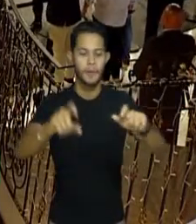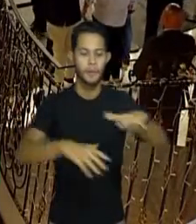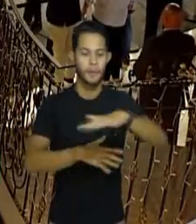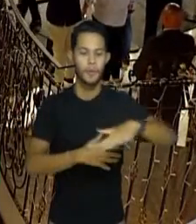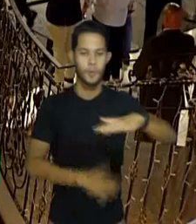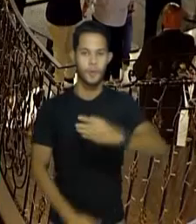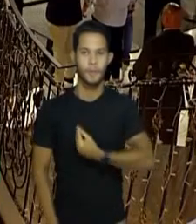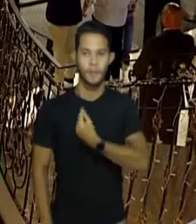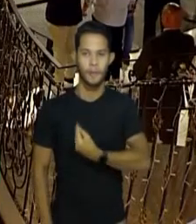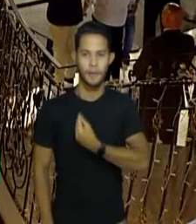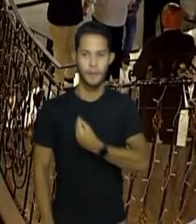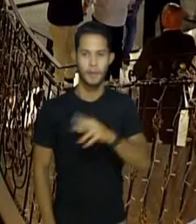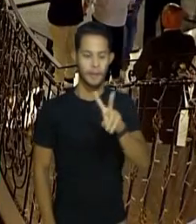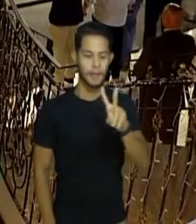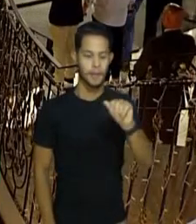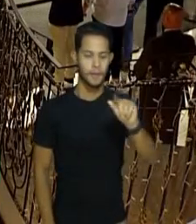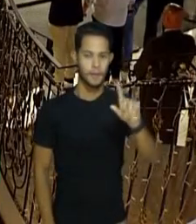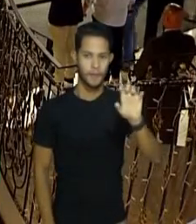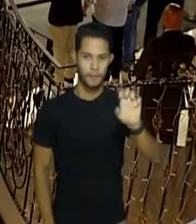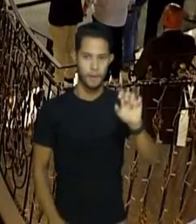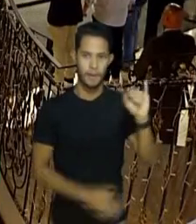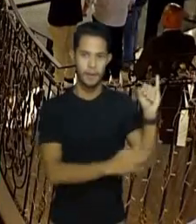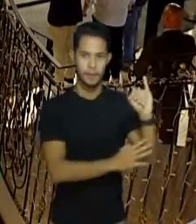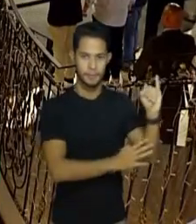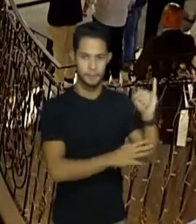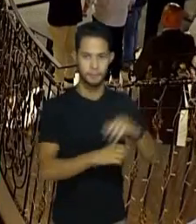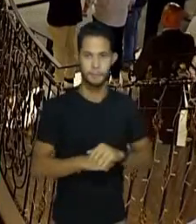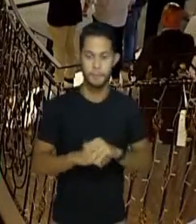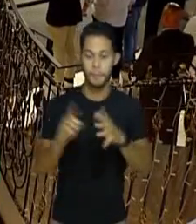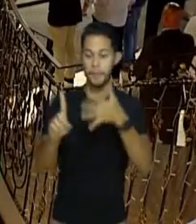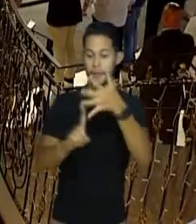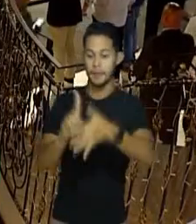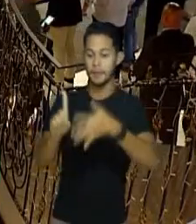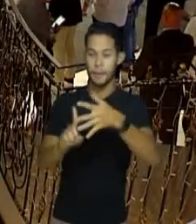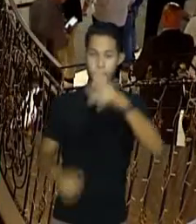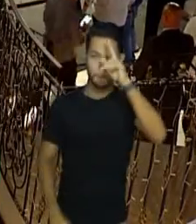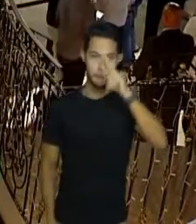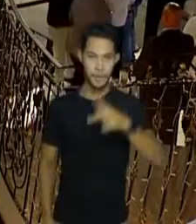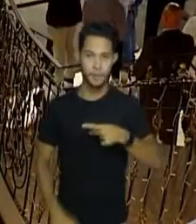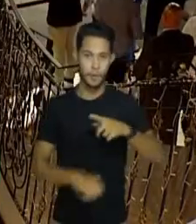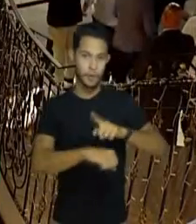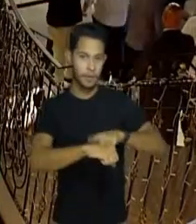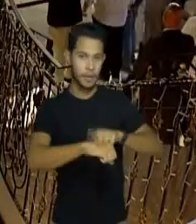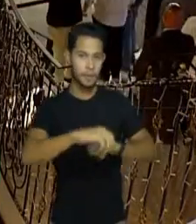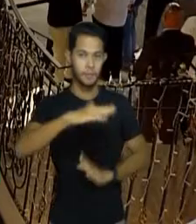Agora sim, explicações pessoais, pelo tempo de até 10 minutos.